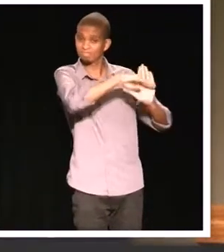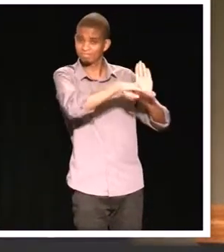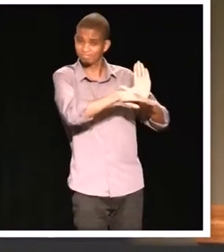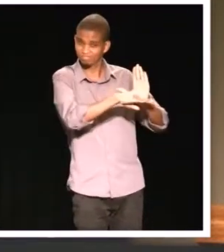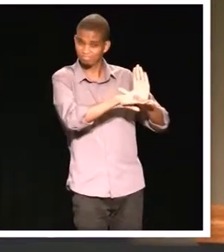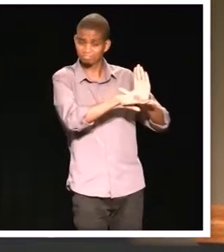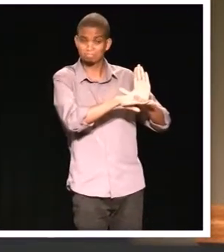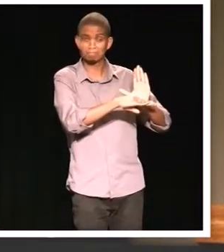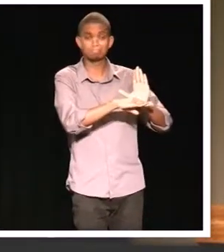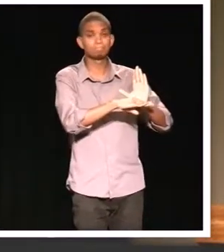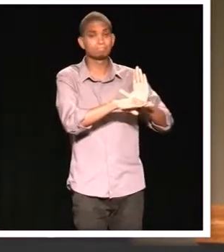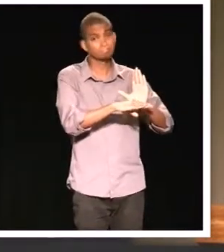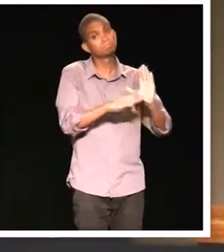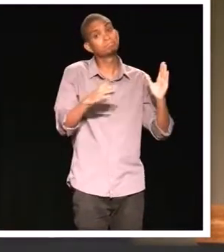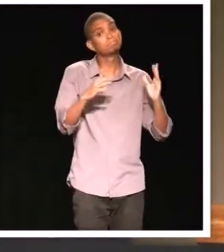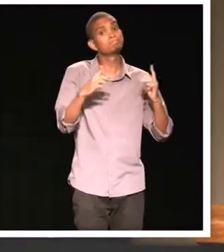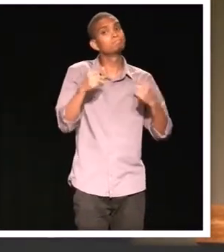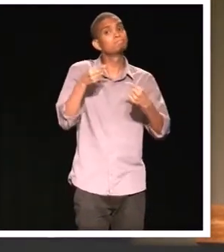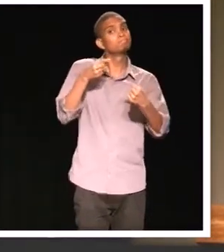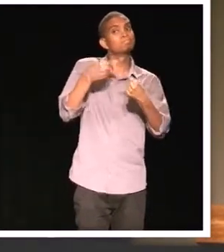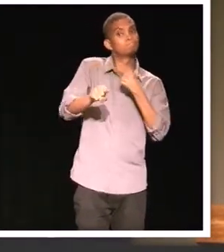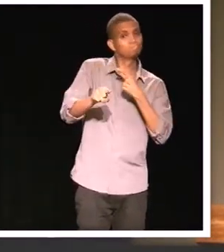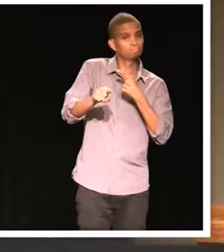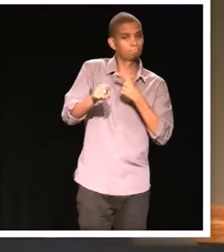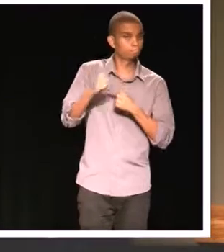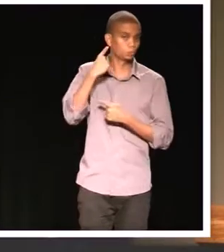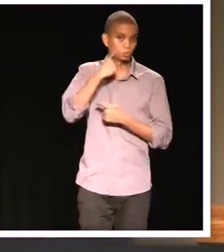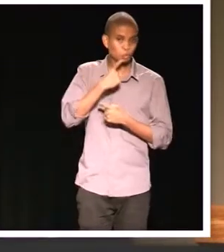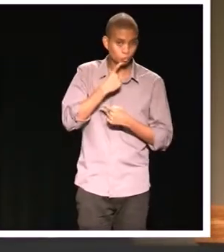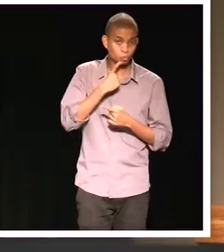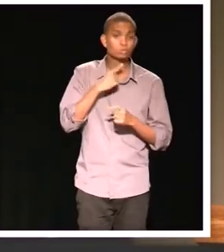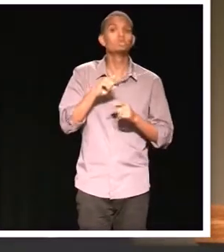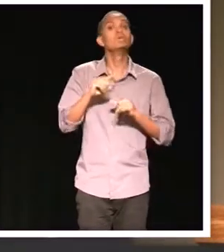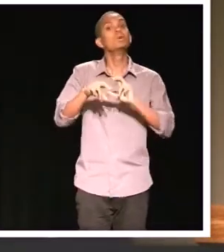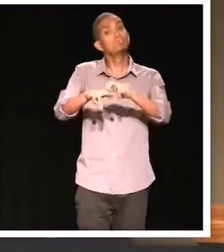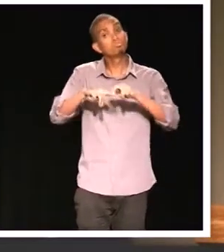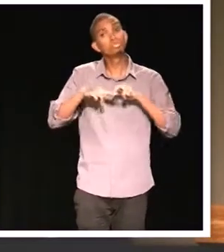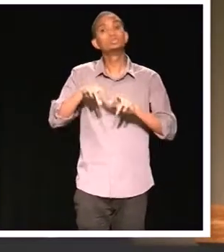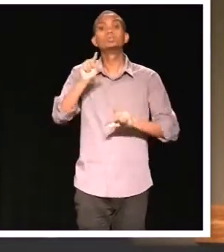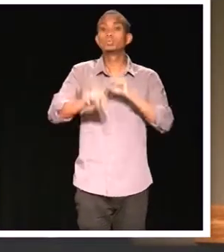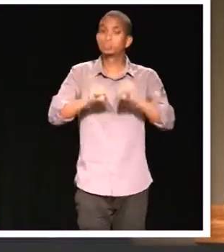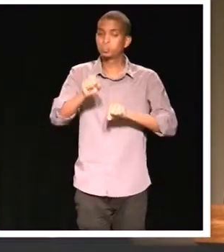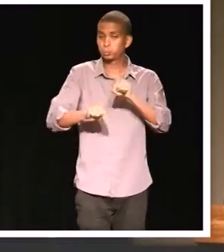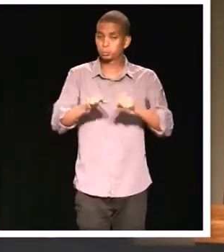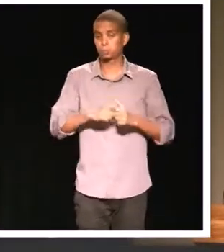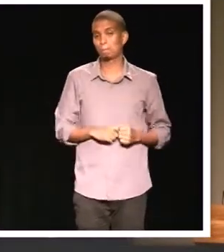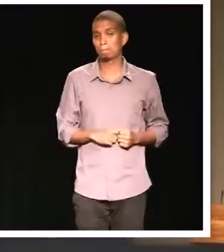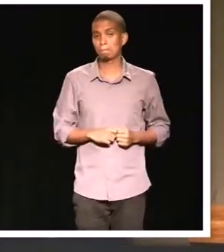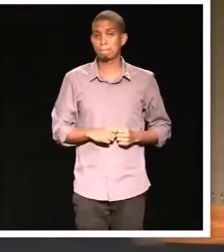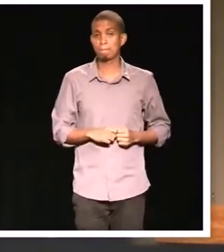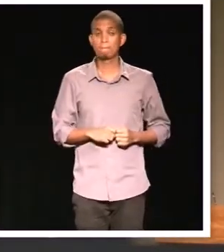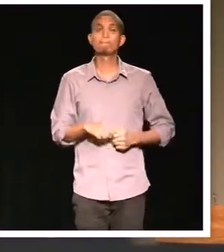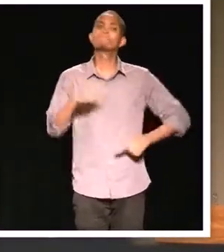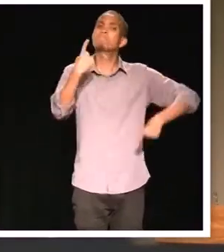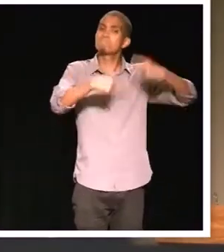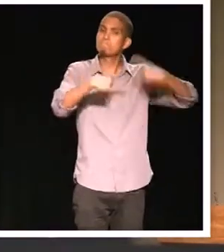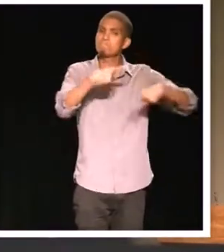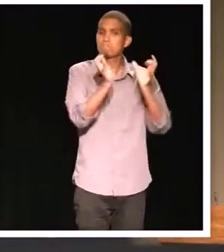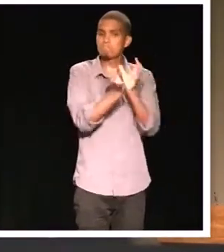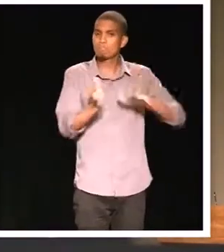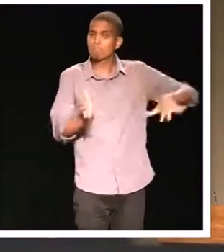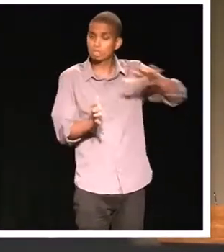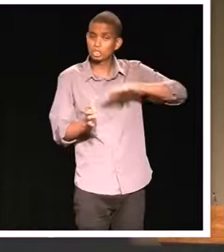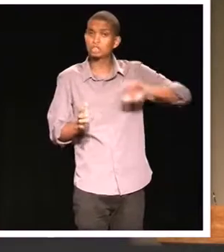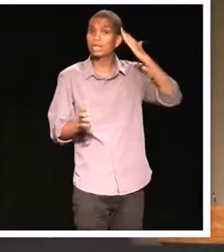se aplicariam, não teriam aplicação. Pode-se entender juridicamente, politicamente, que não